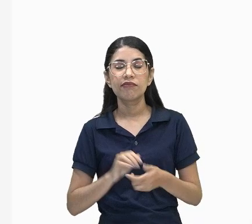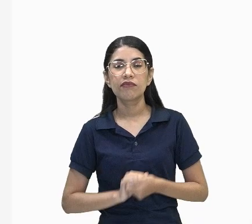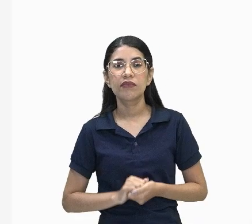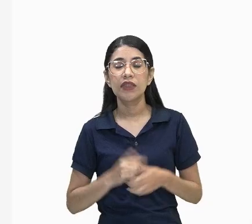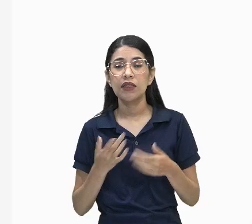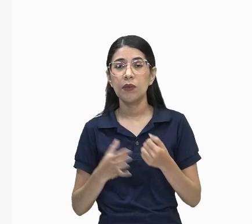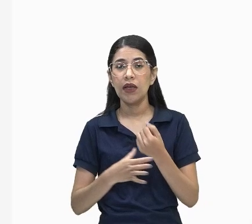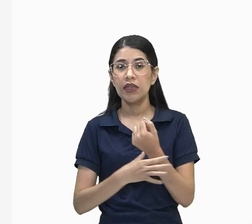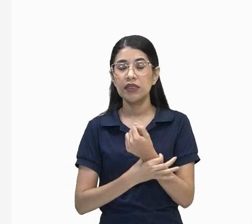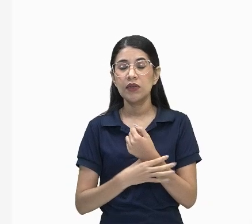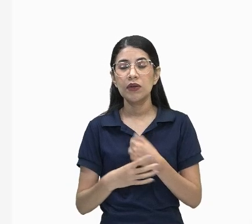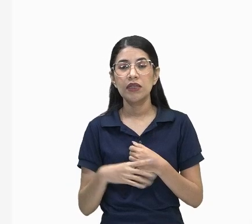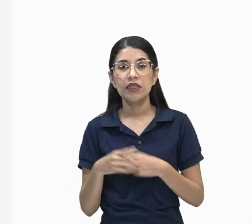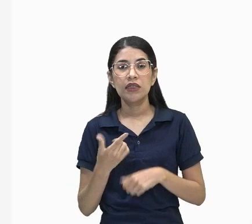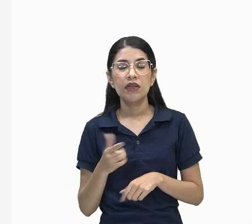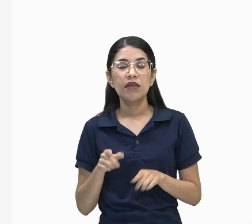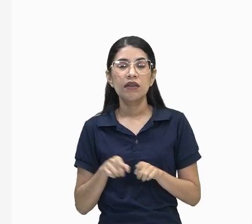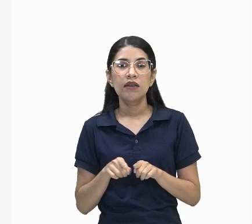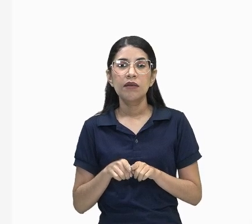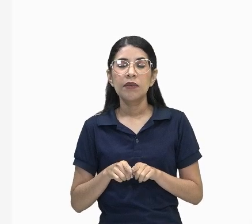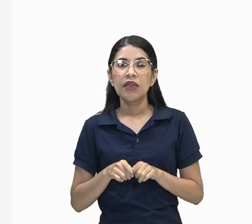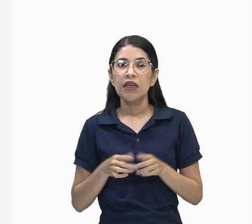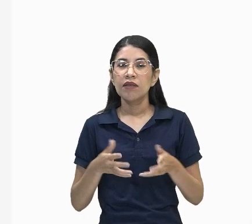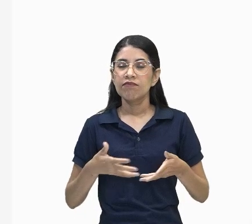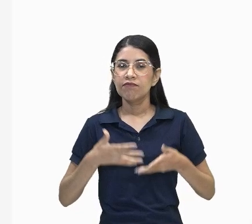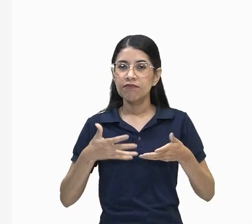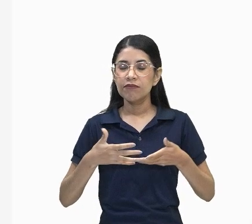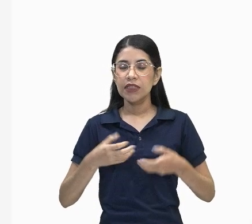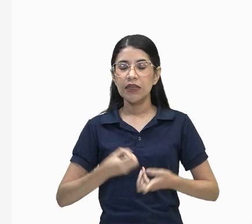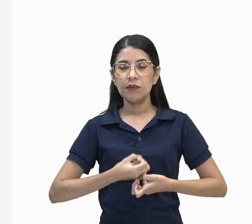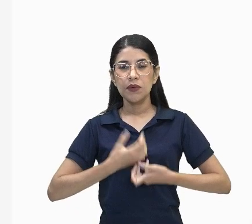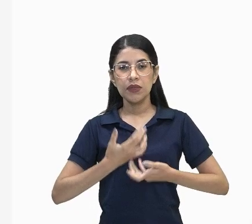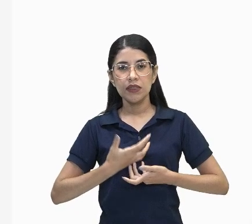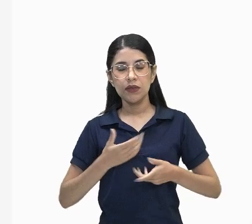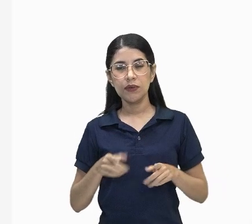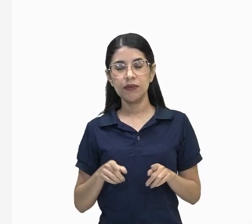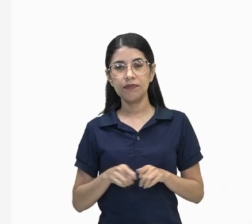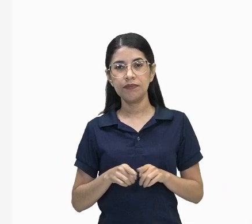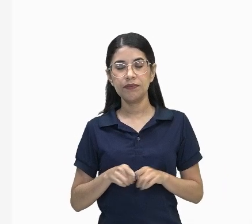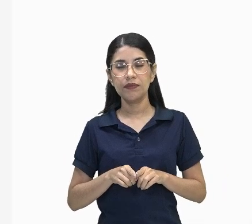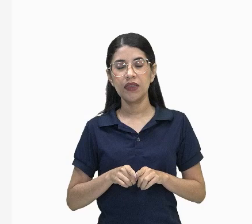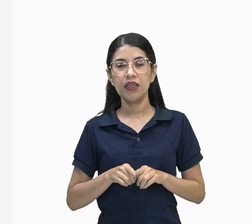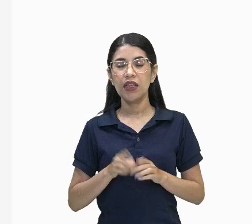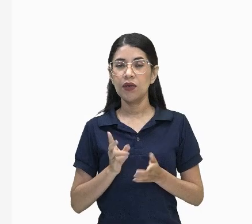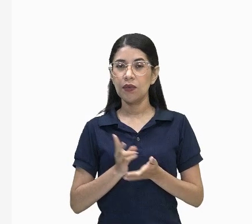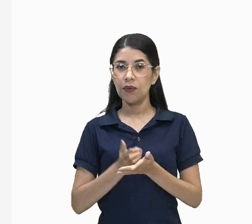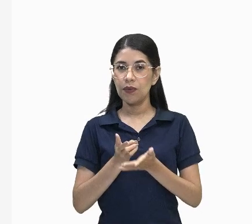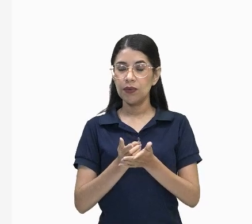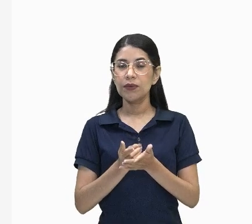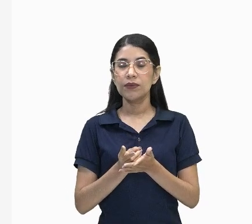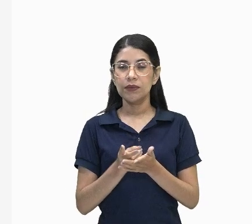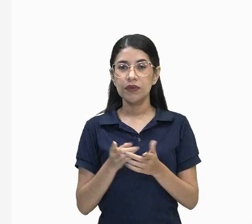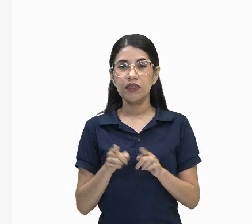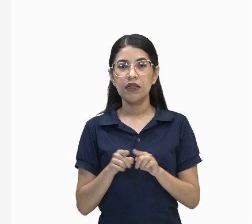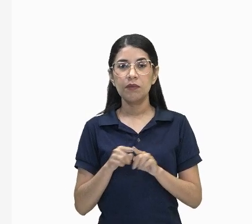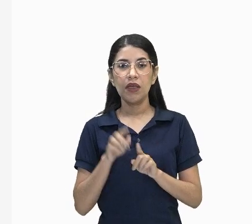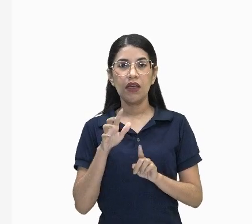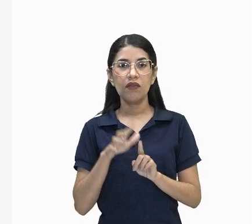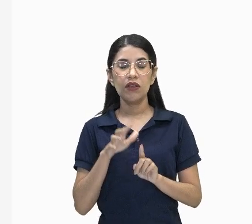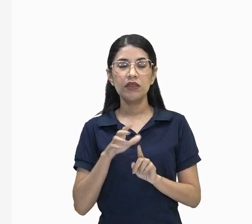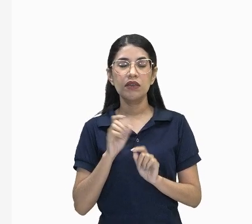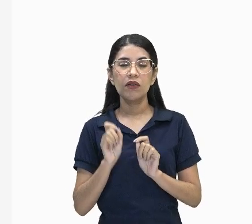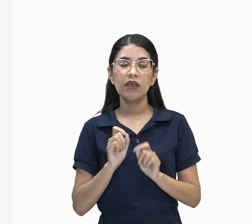insegurança afetiva e os impulsos emocionais, né? Eles continuam a influenciar